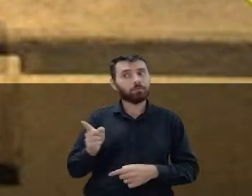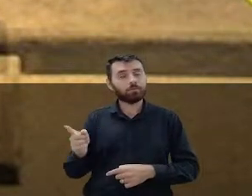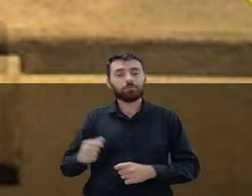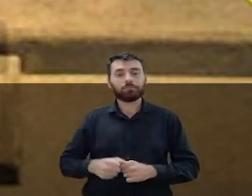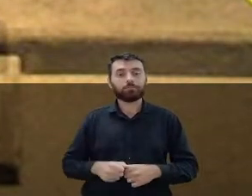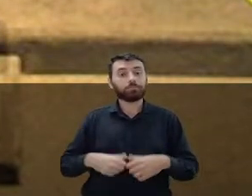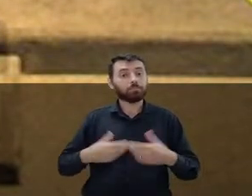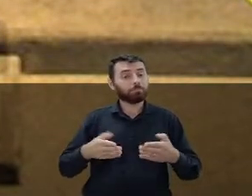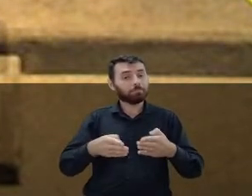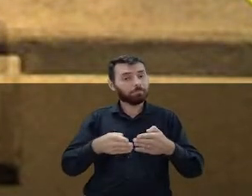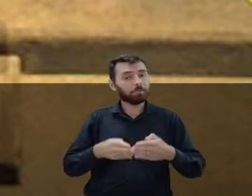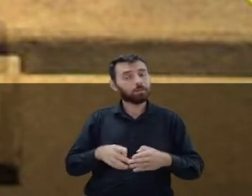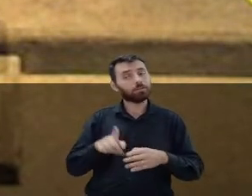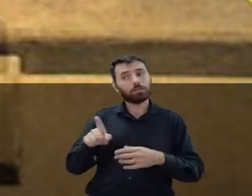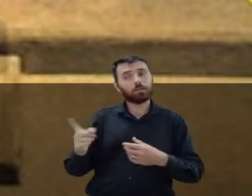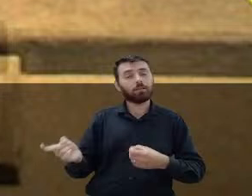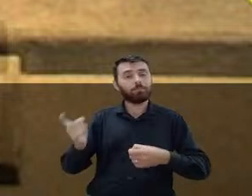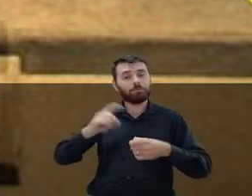compensação.